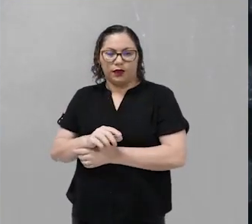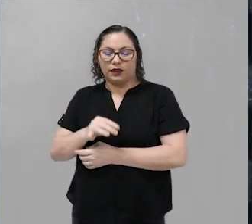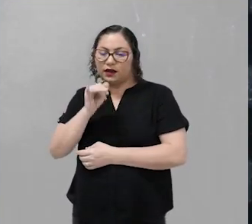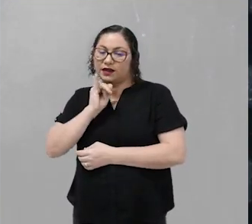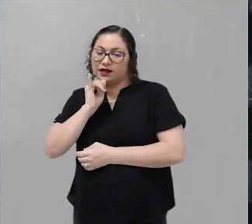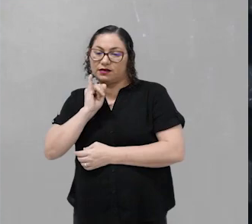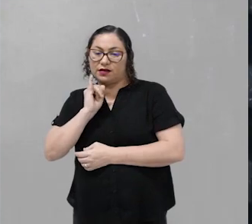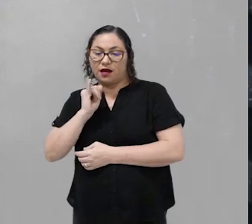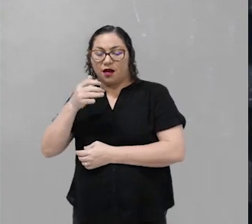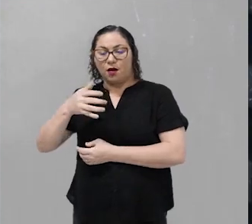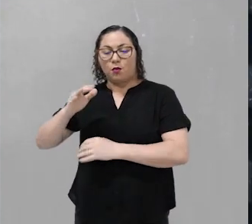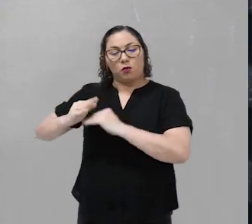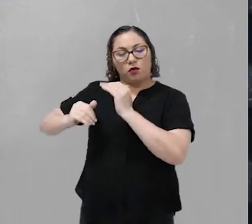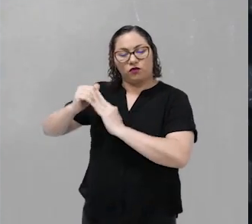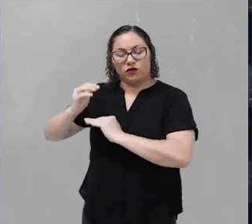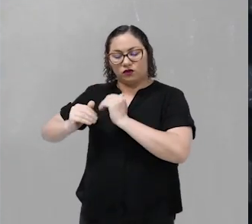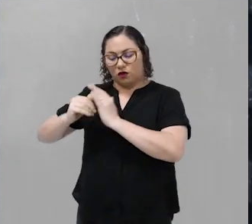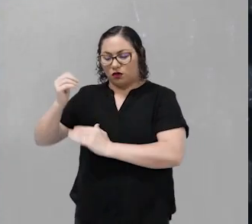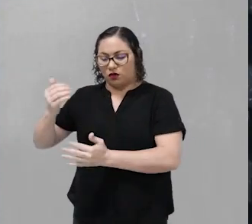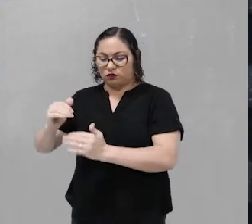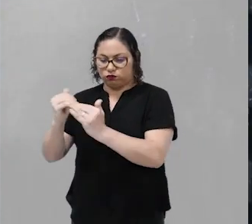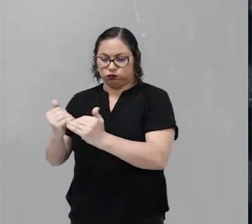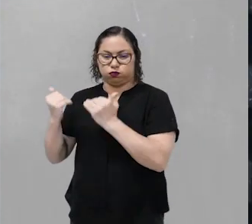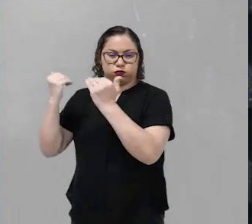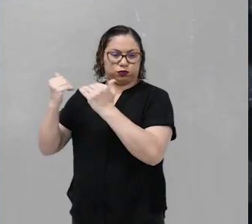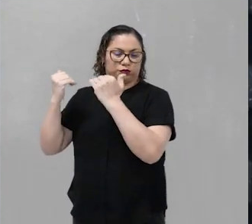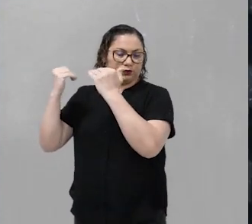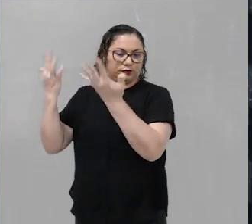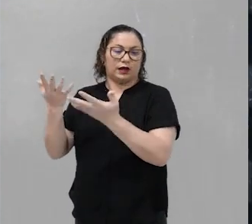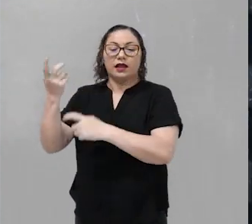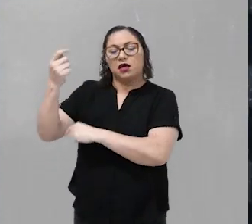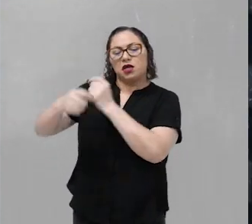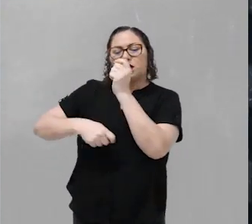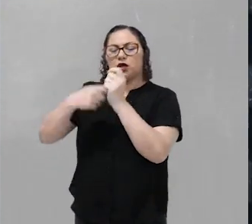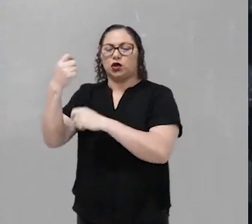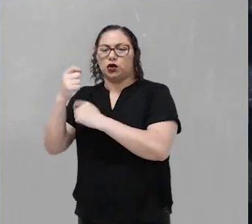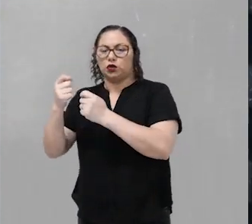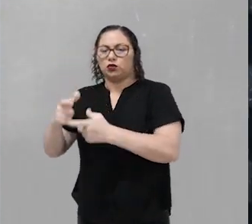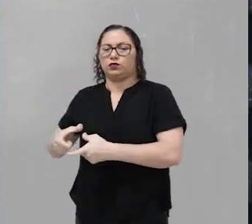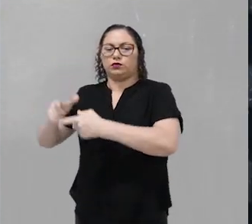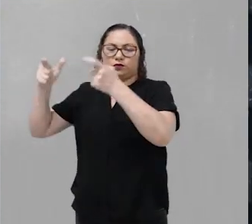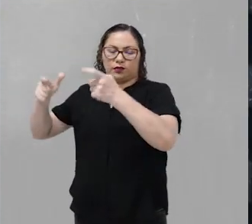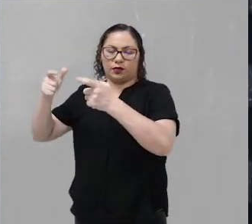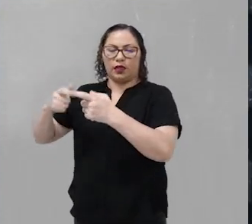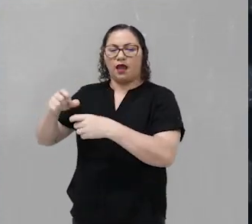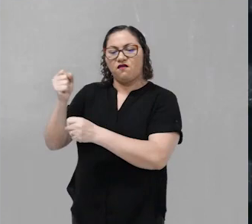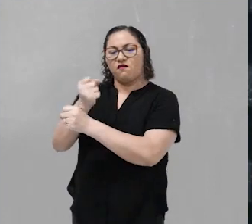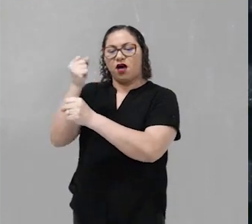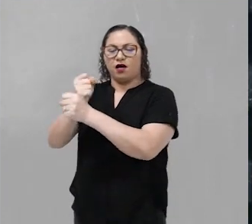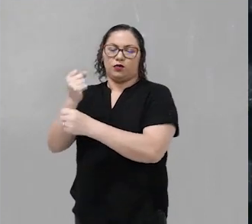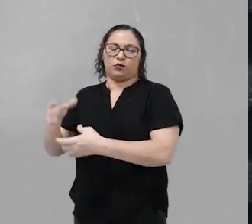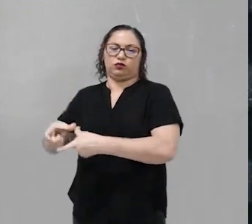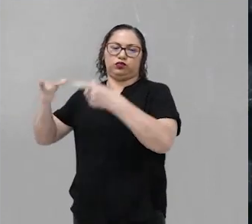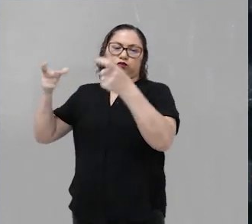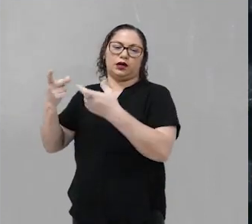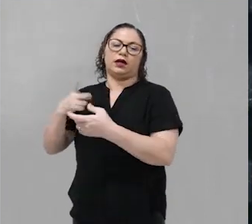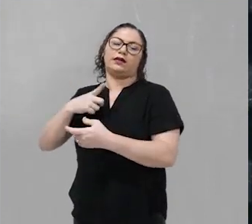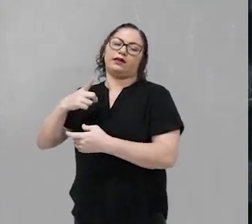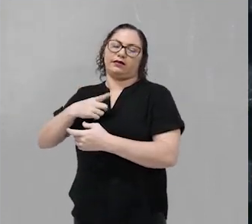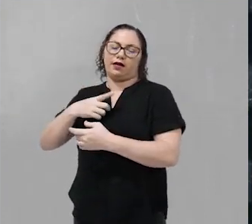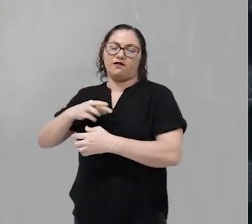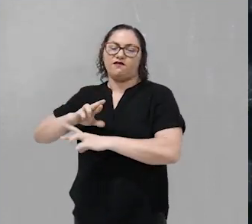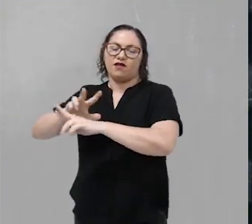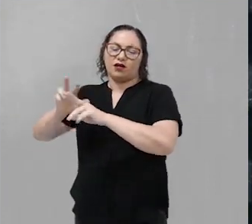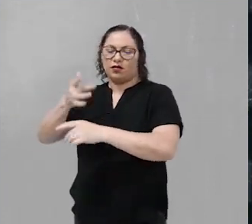obra. A indústria cresce, mais fábricas são construídas, mais vagas de trabalho aparecem. Cresce a oferta de mão de